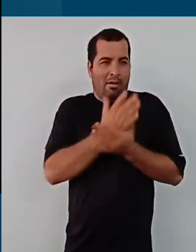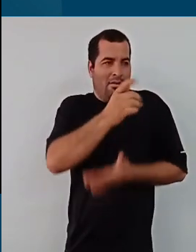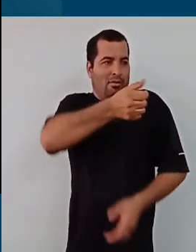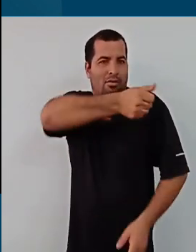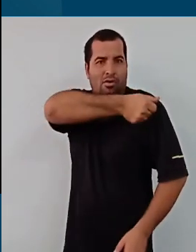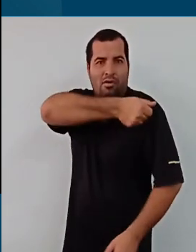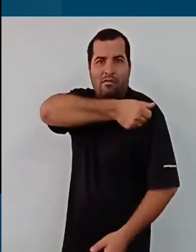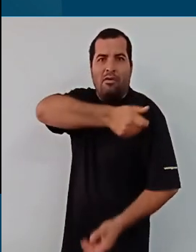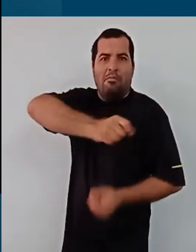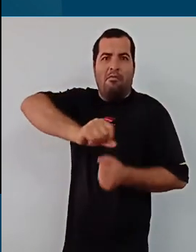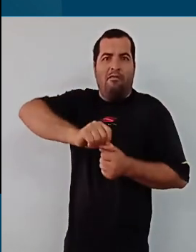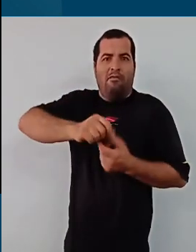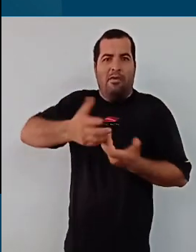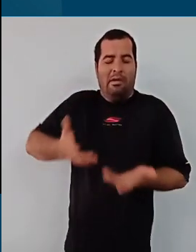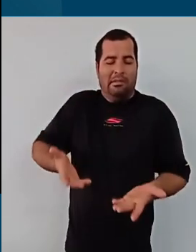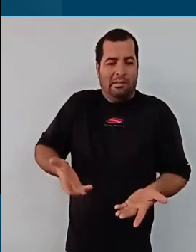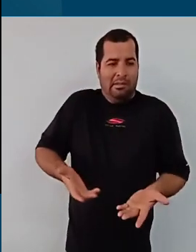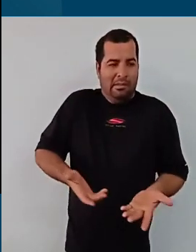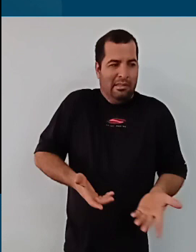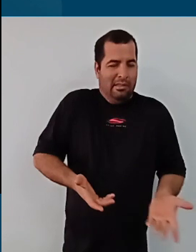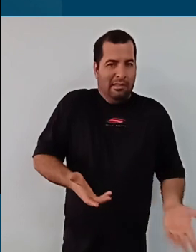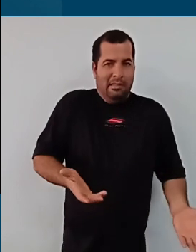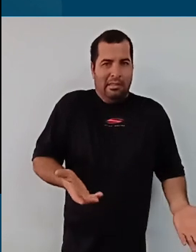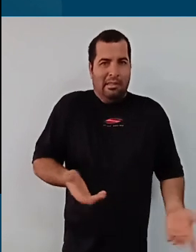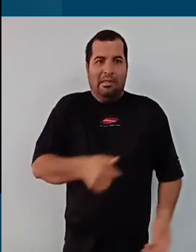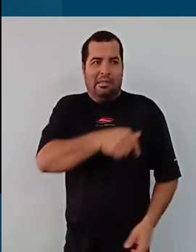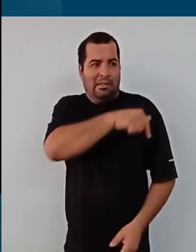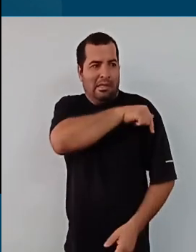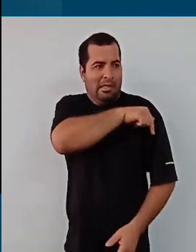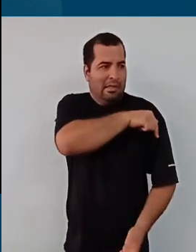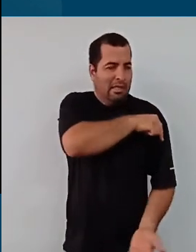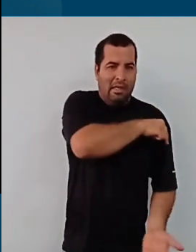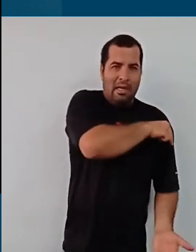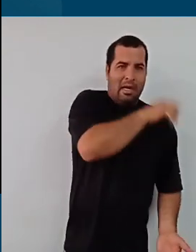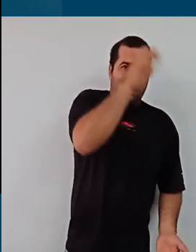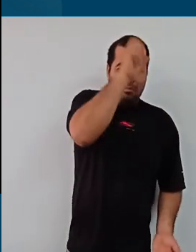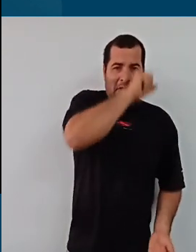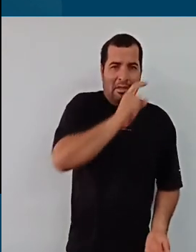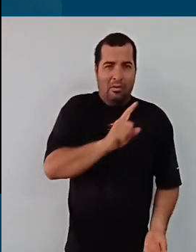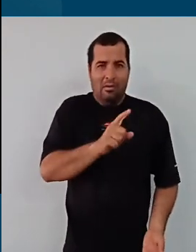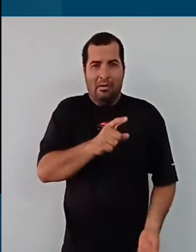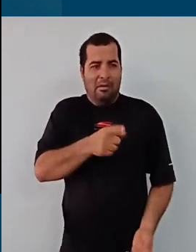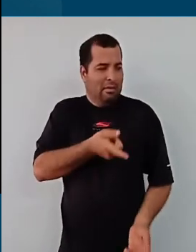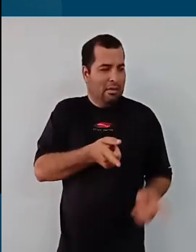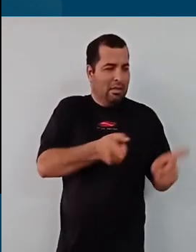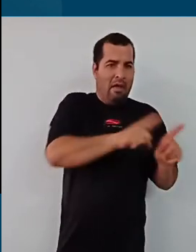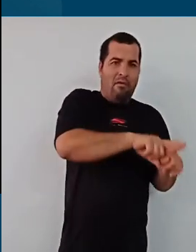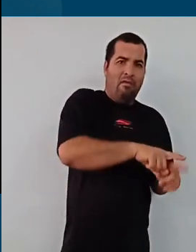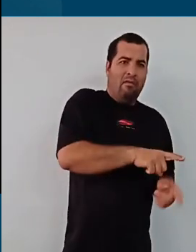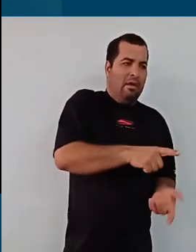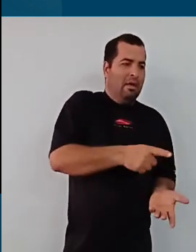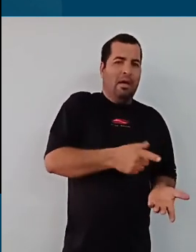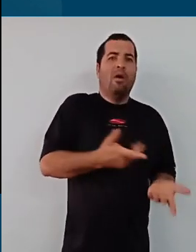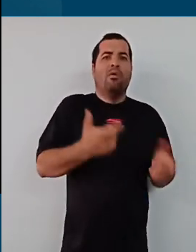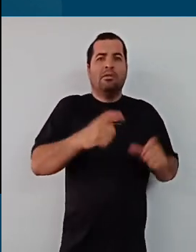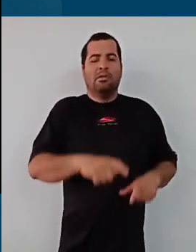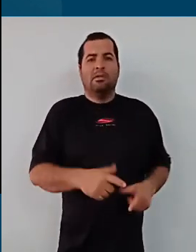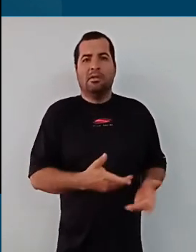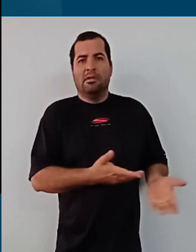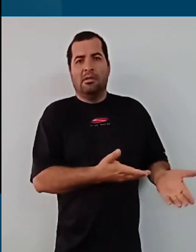9º? Vai ser uma desgraça. Devolvo ele para o 7º, não adianta, ele não aprendeu. Devolvo ele para o 6º, onde que eu devolvo esse menino? Põe ele